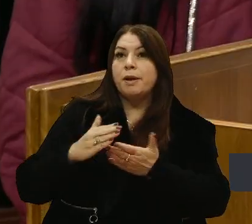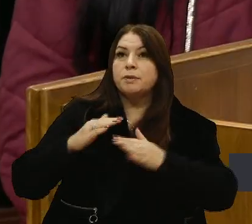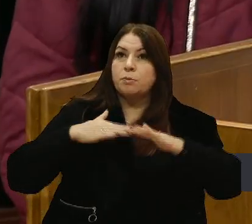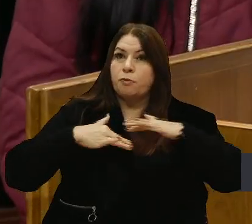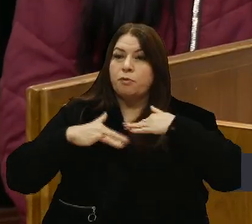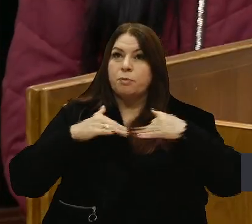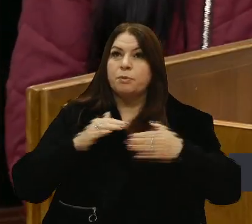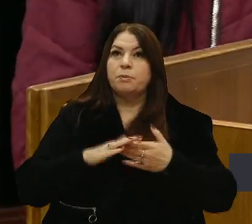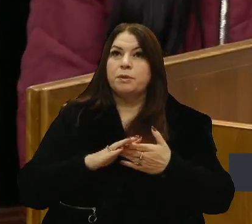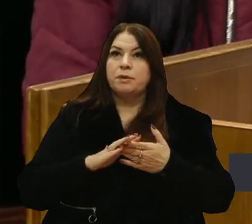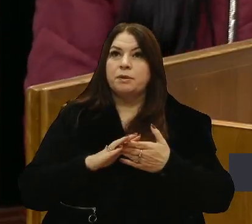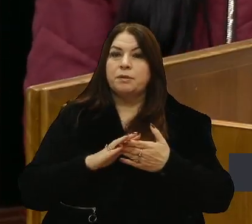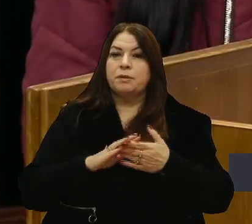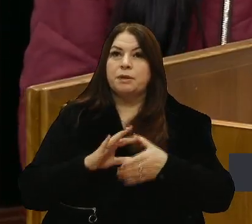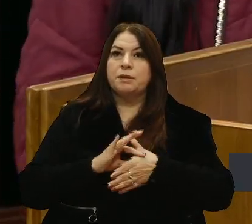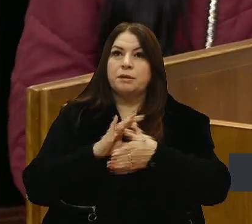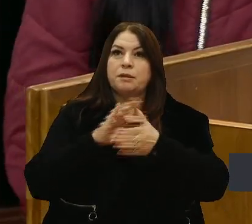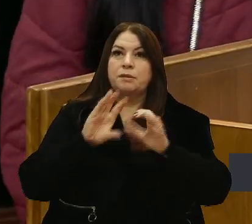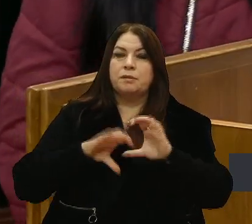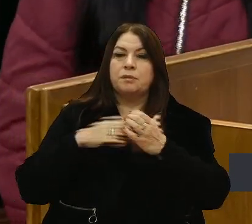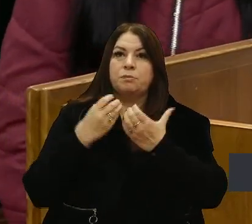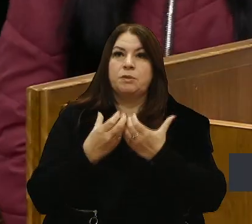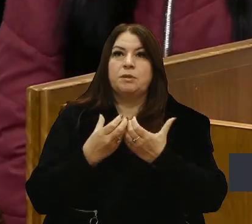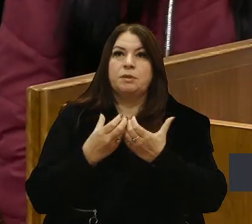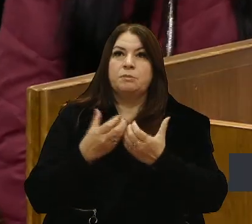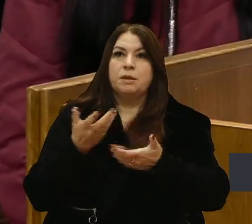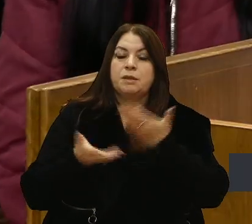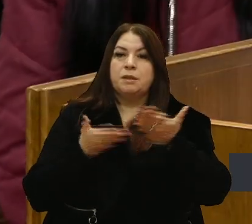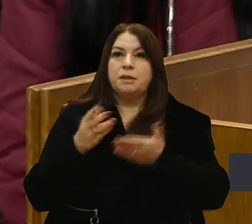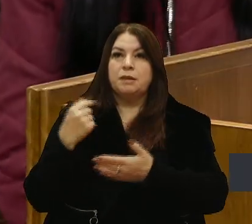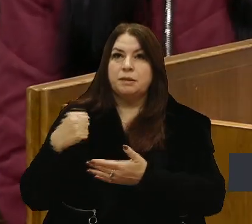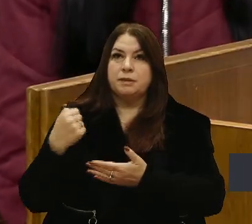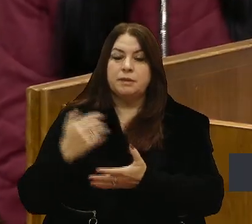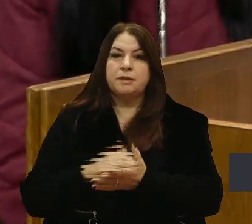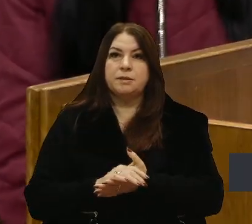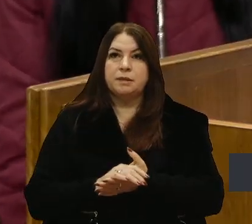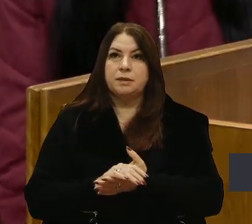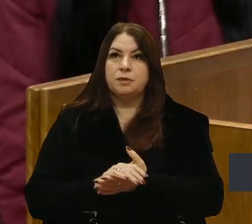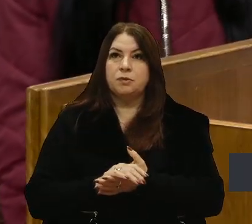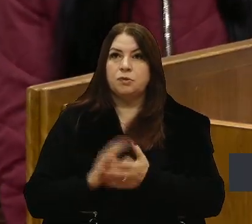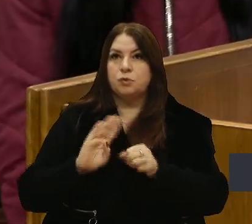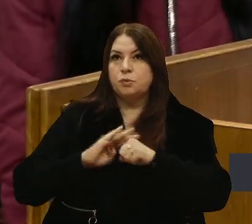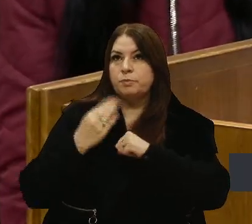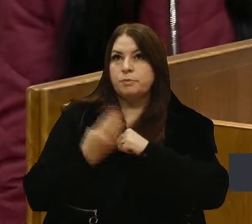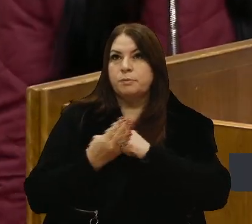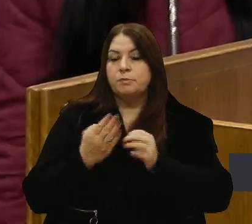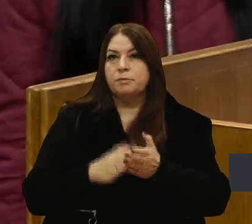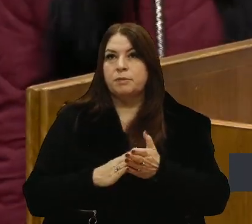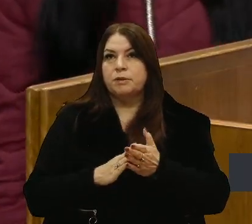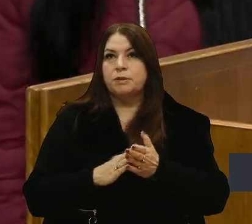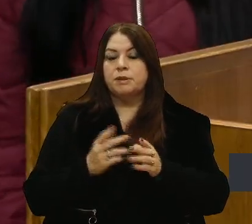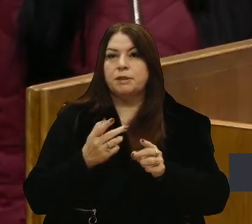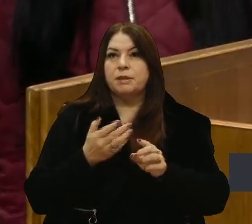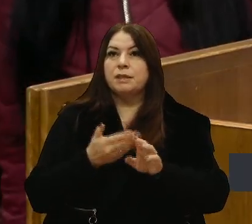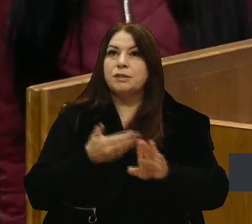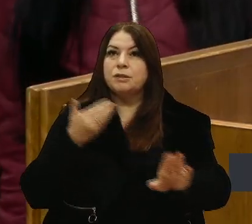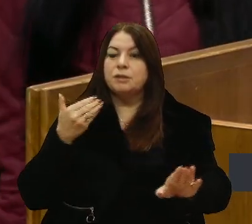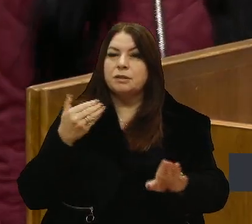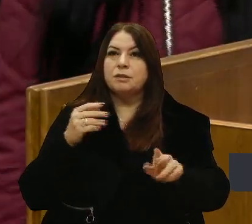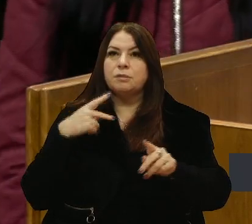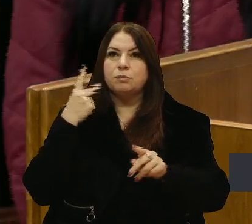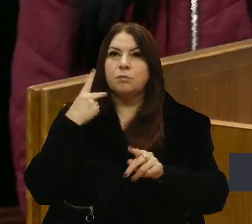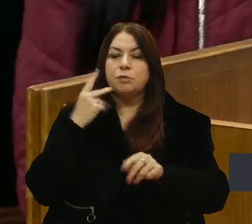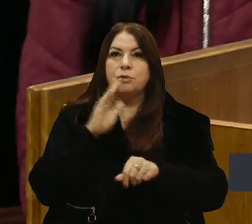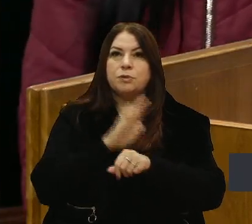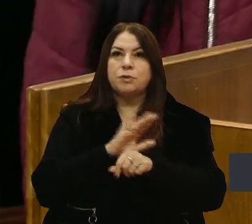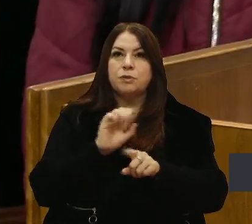movimento das lideranças comunitárias para atender uma necessidade de um bairro que está distante dos serviços da política de